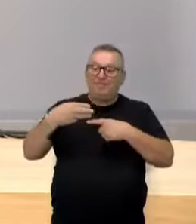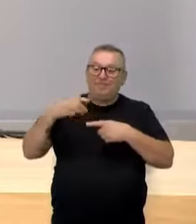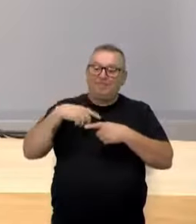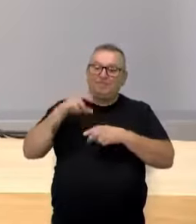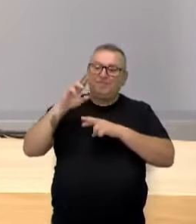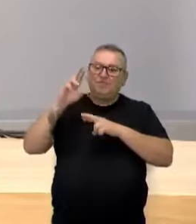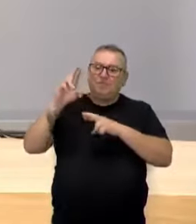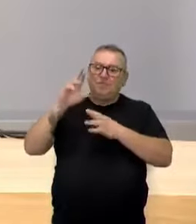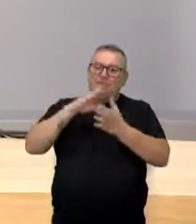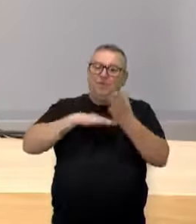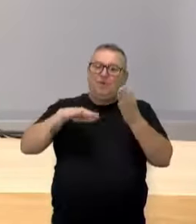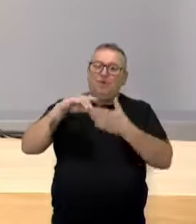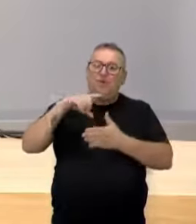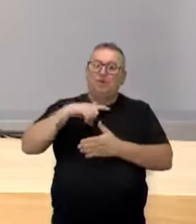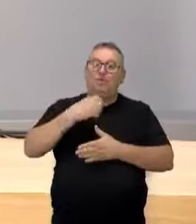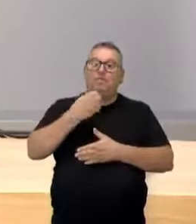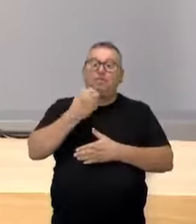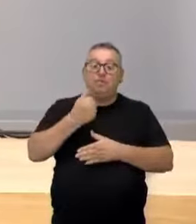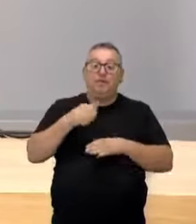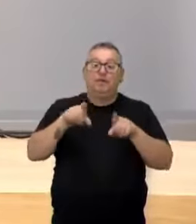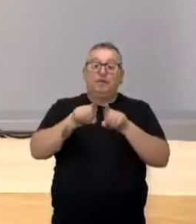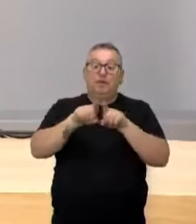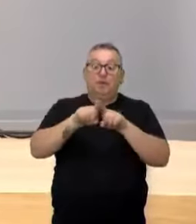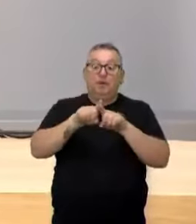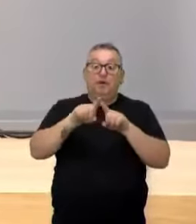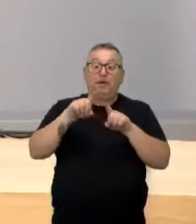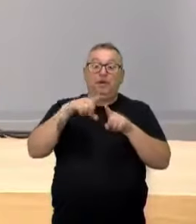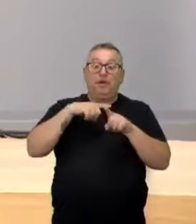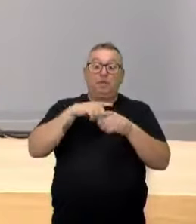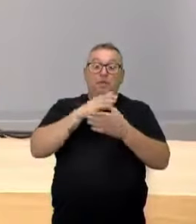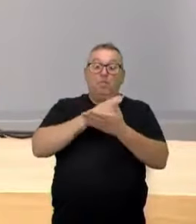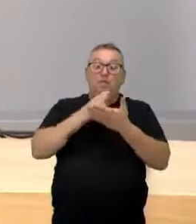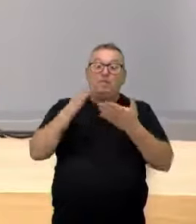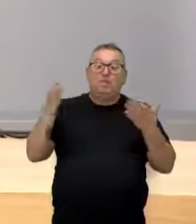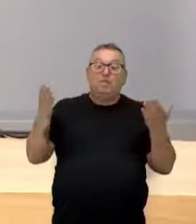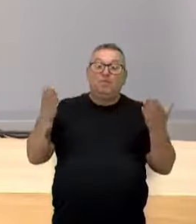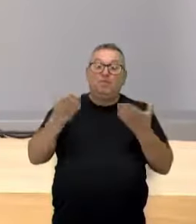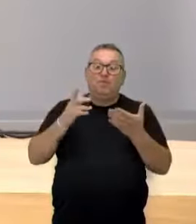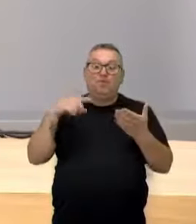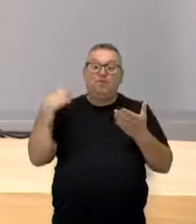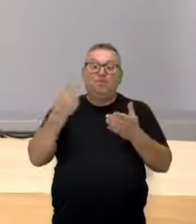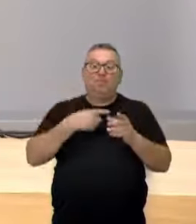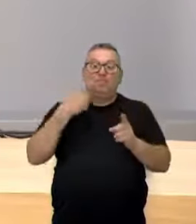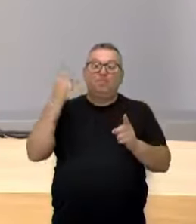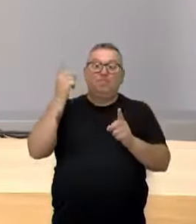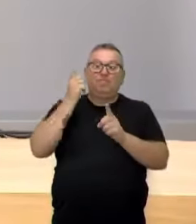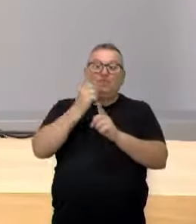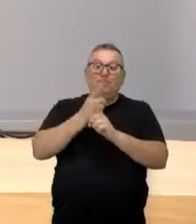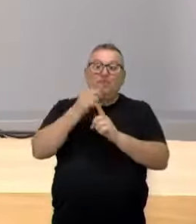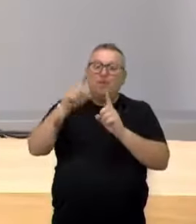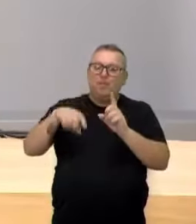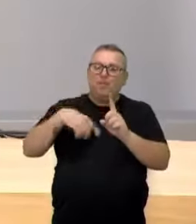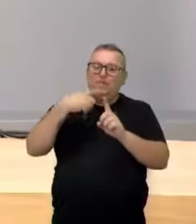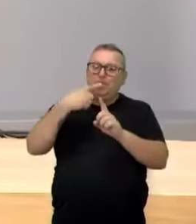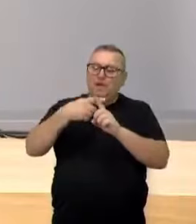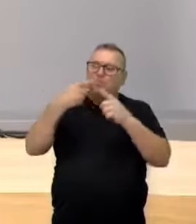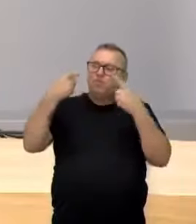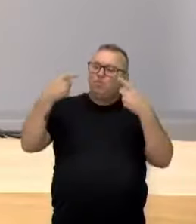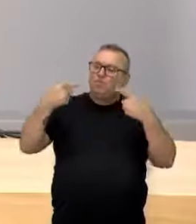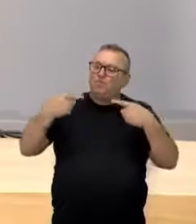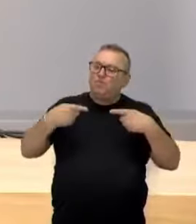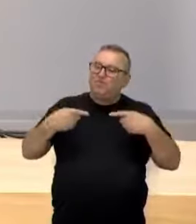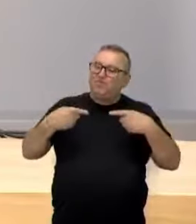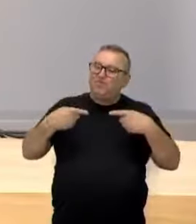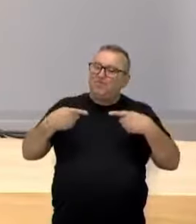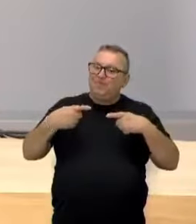que todos estejam bem, embora a partir de hoje nos encontramos diante de mais um grande